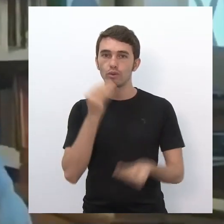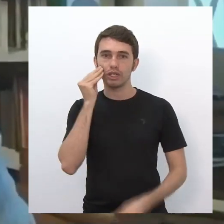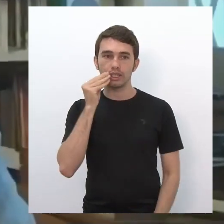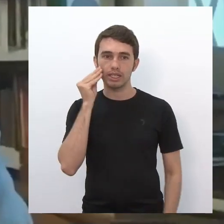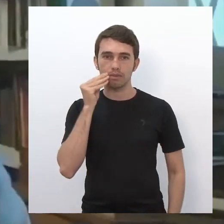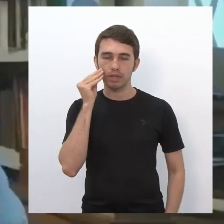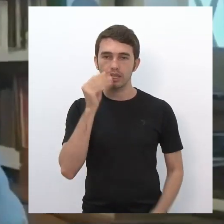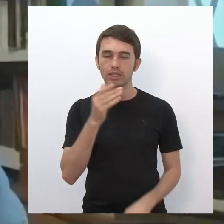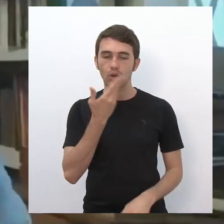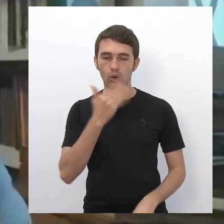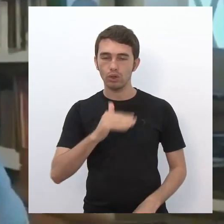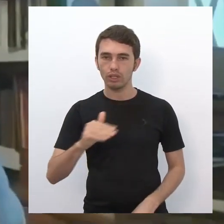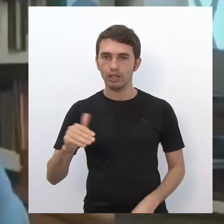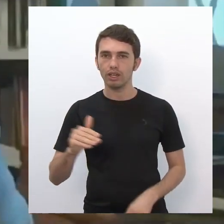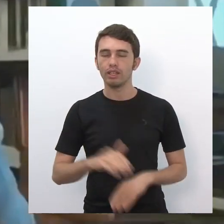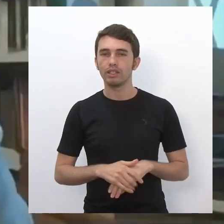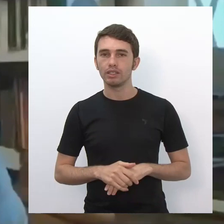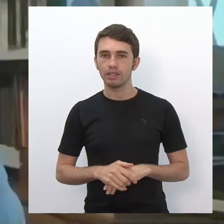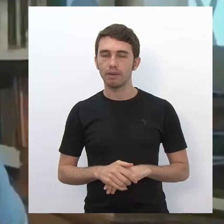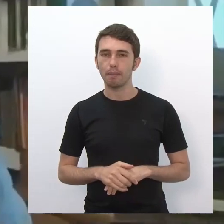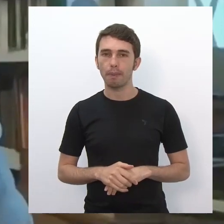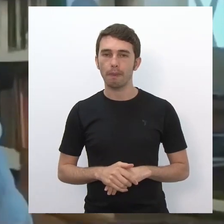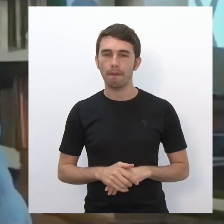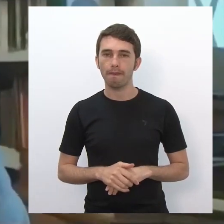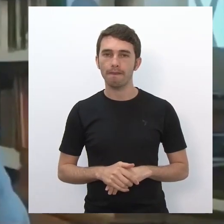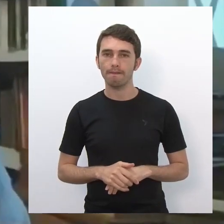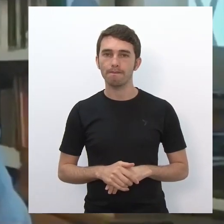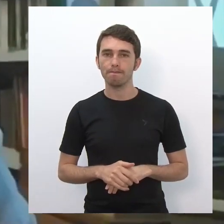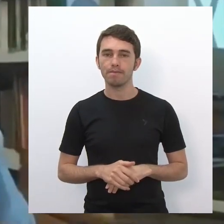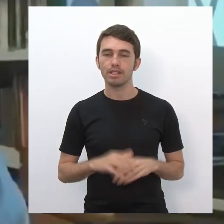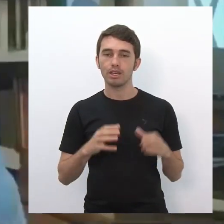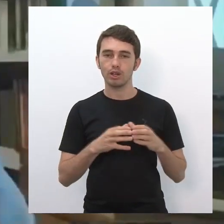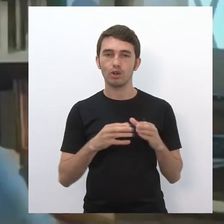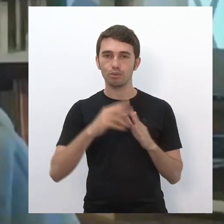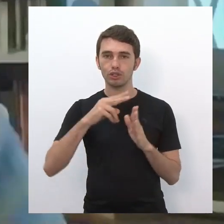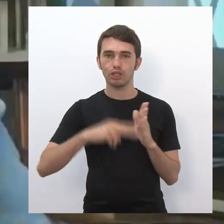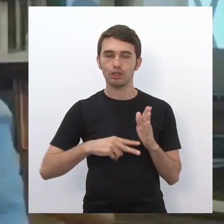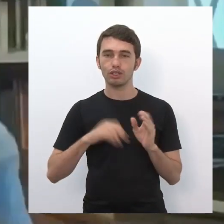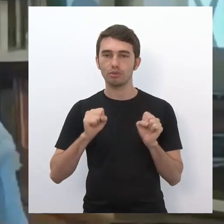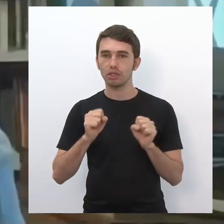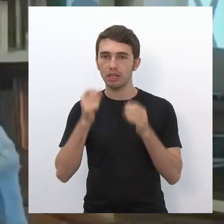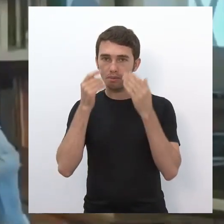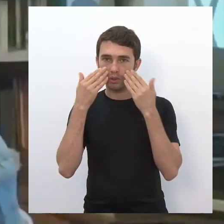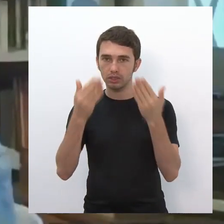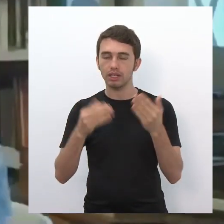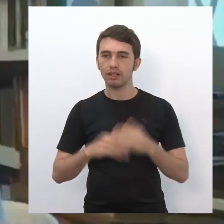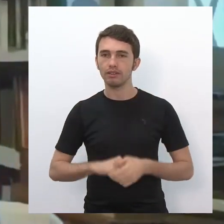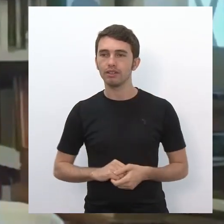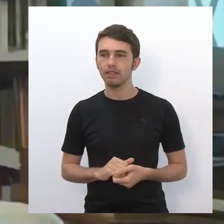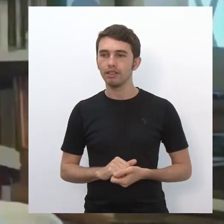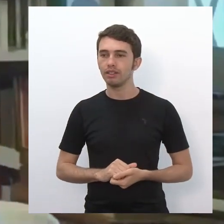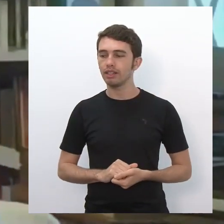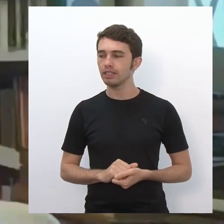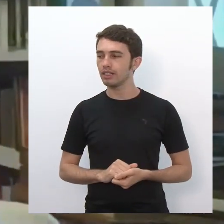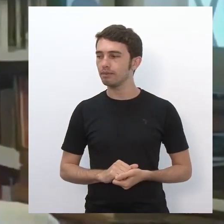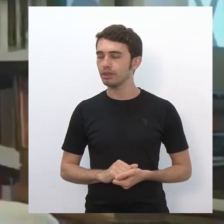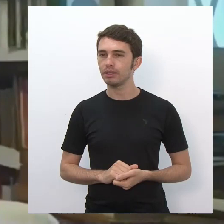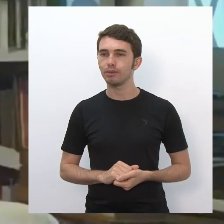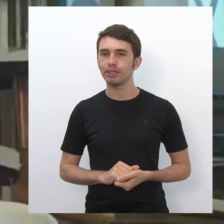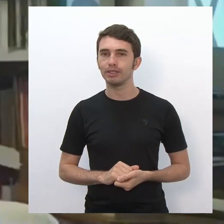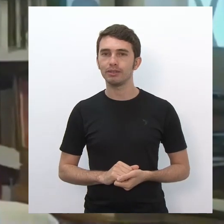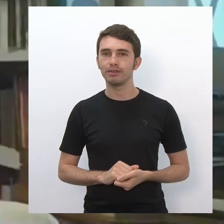com crianças de clube de leitura. Então, se puder passar o vídeo, por favor.